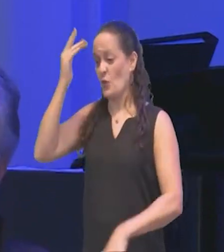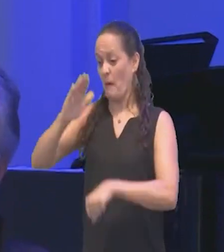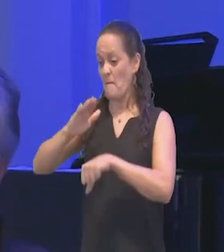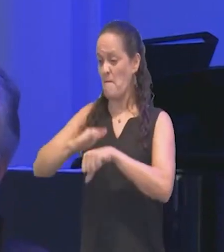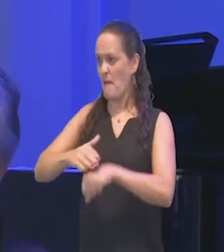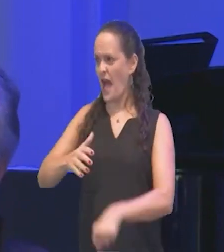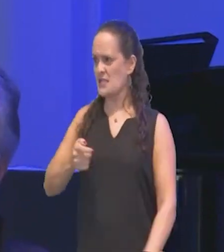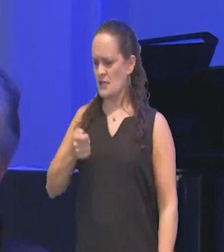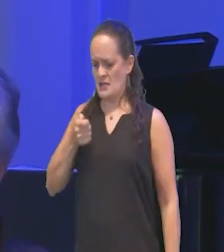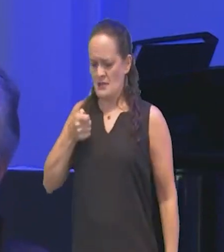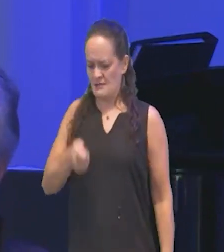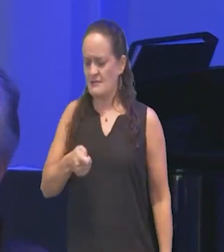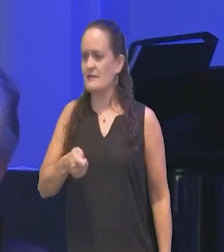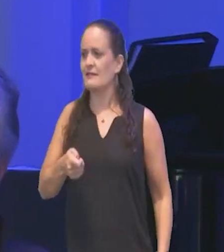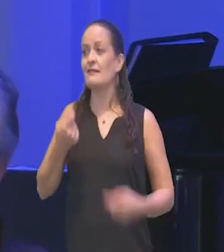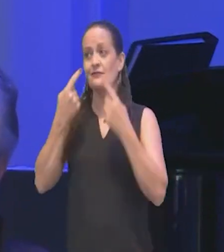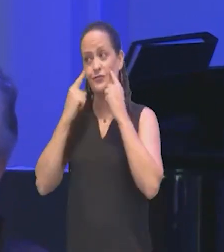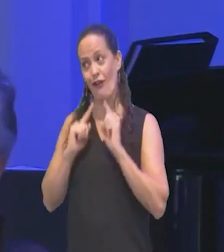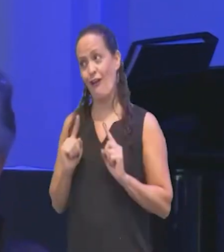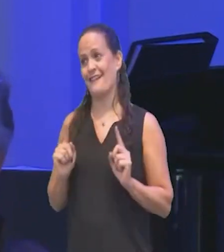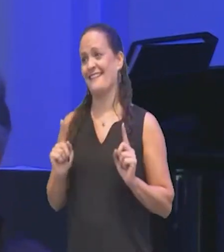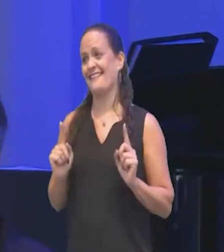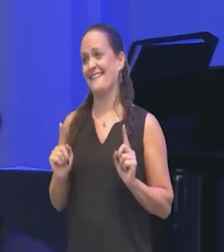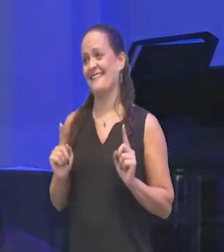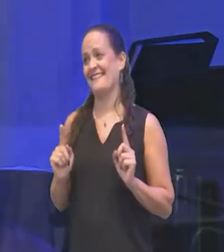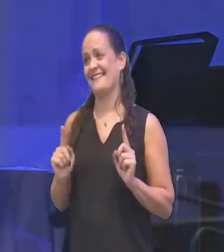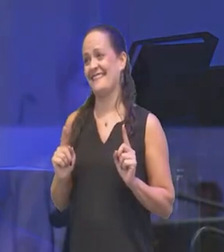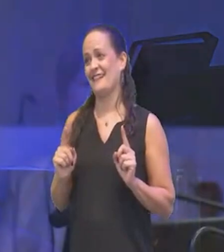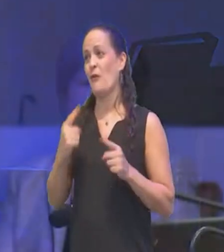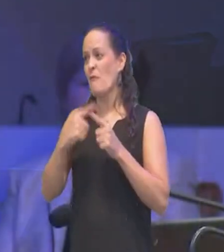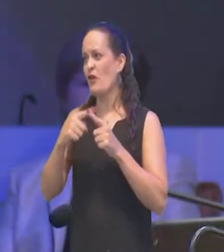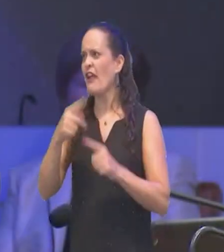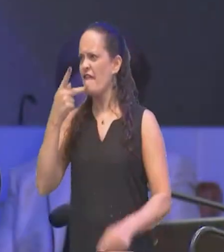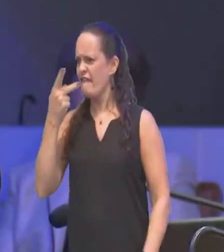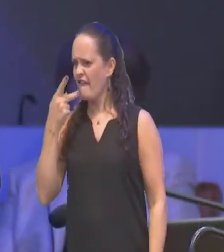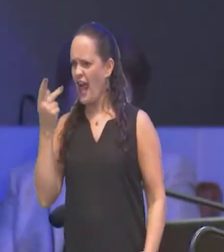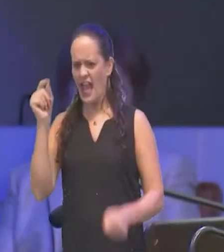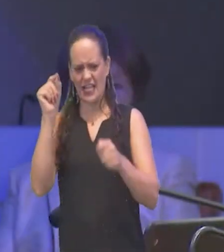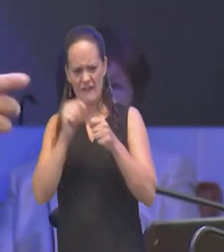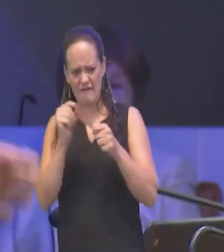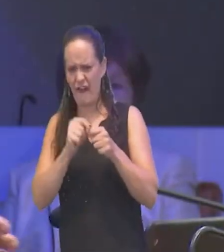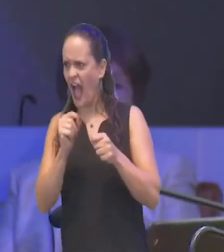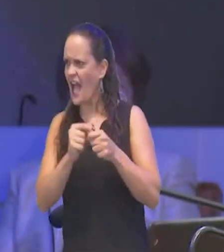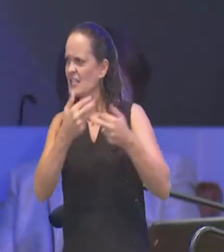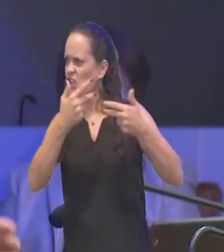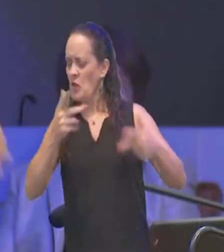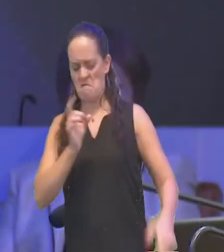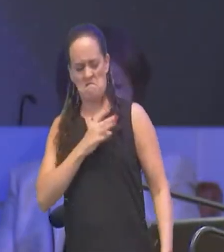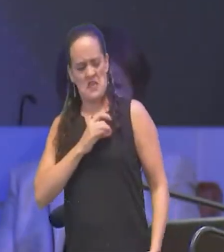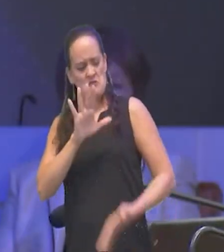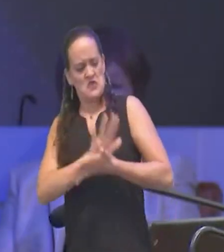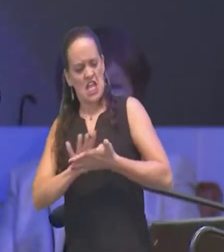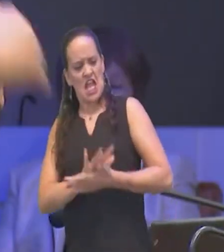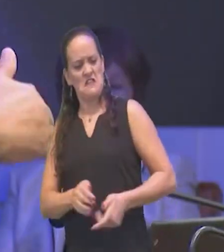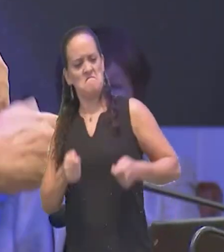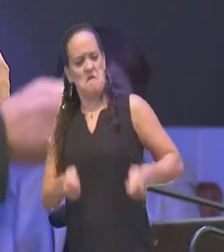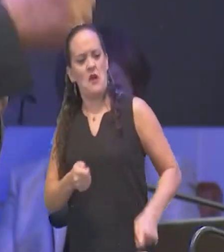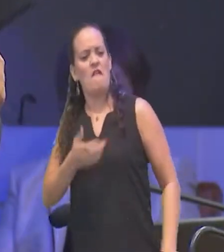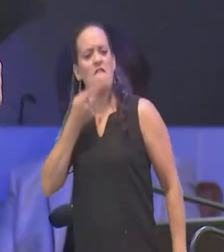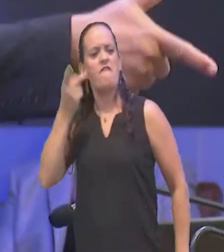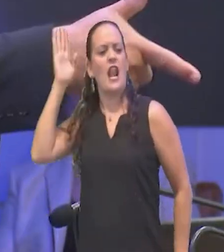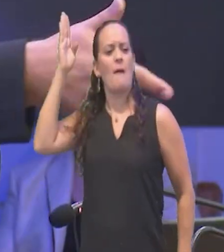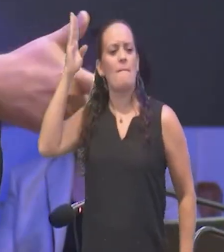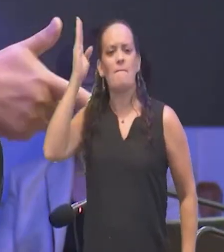homens chora. Ele diz que faz e acontece, que não tem medo de nada, levanta a voz, fala